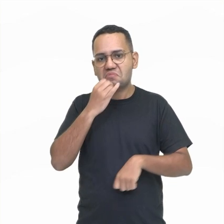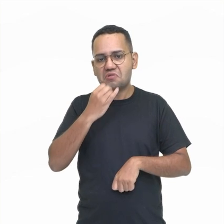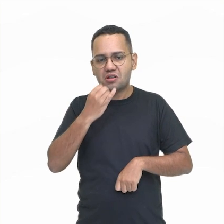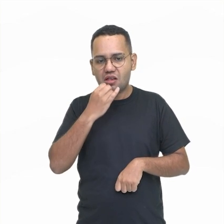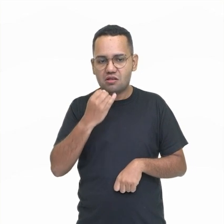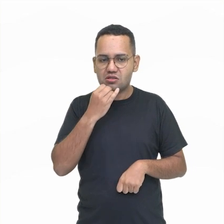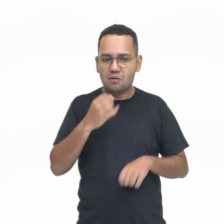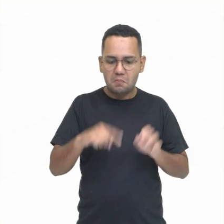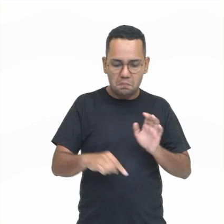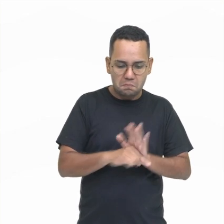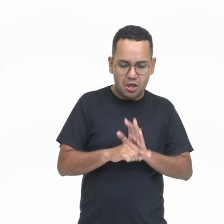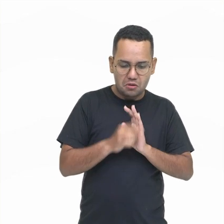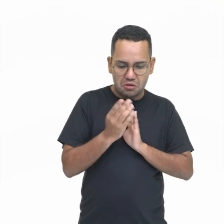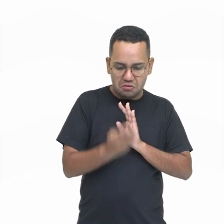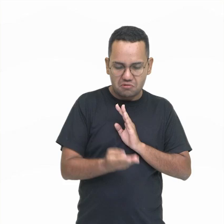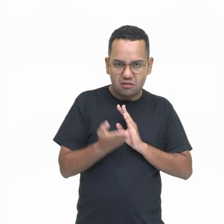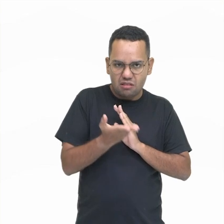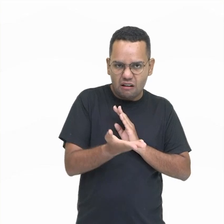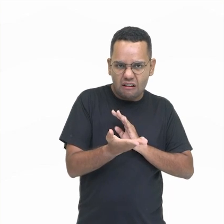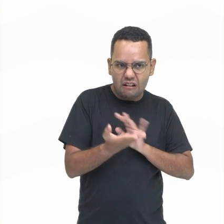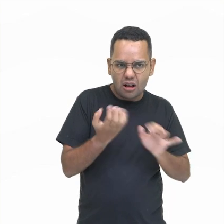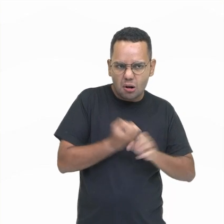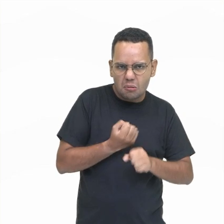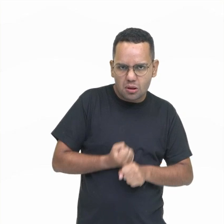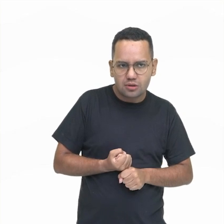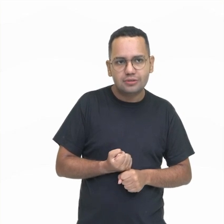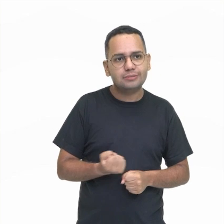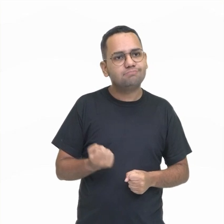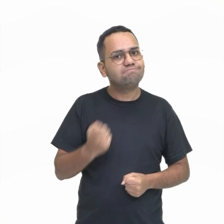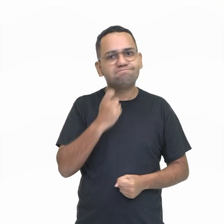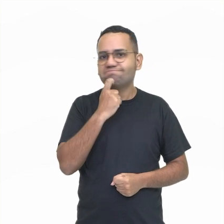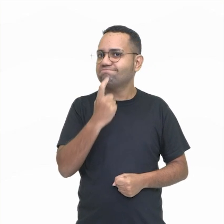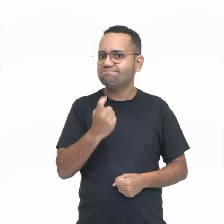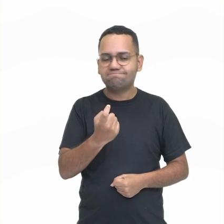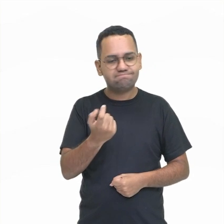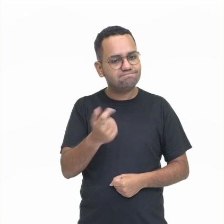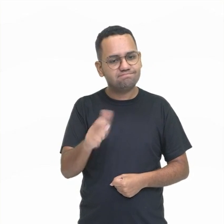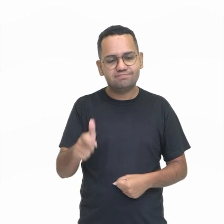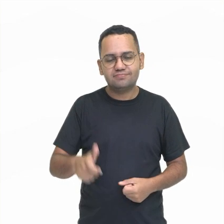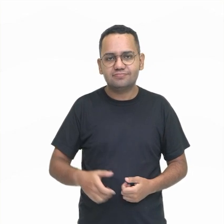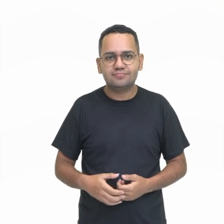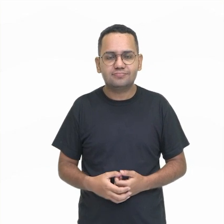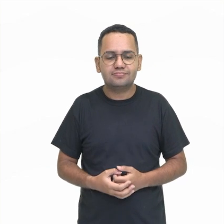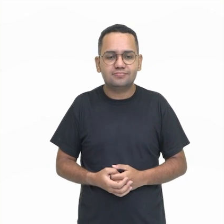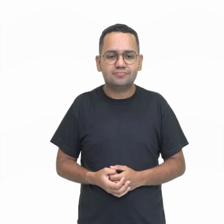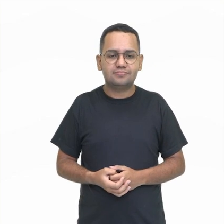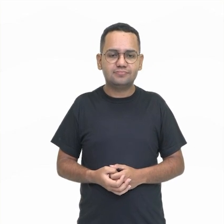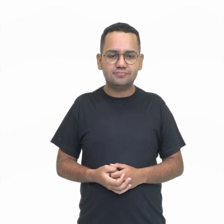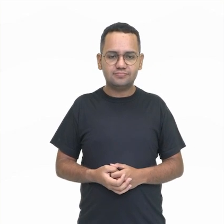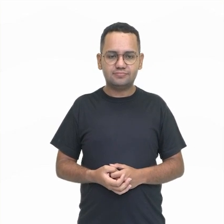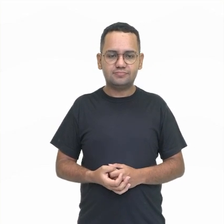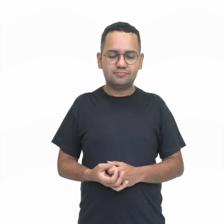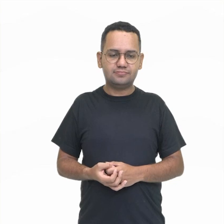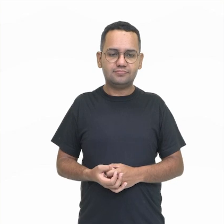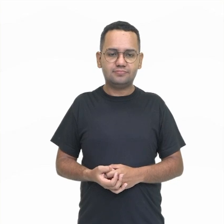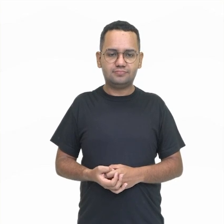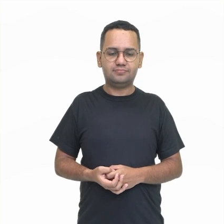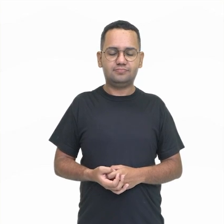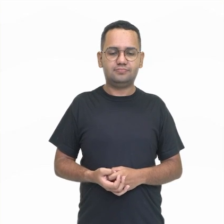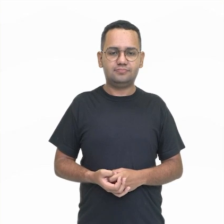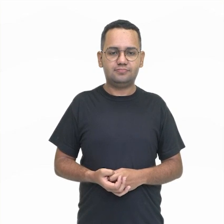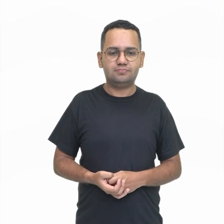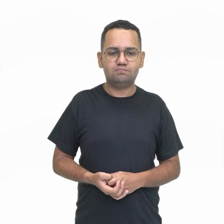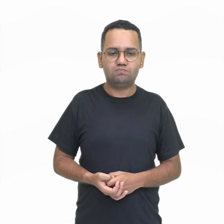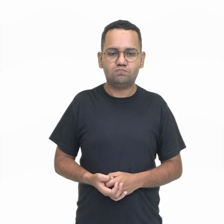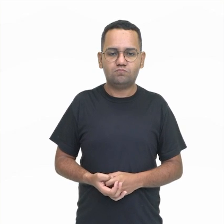do conjunto dos números reais esse valor E e essa raiz quadrada ela não vai existir tá então é dentro dessa restrição